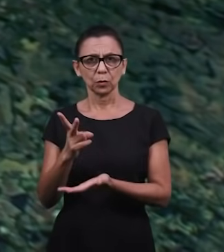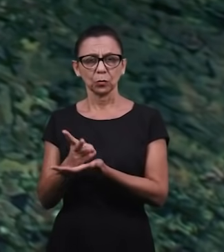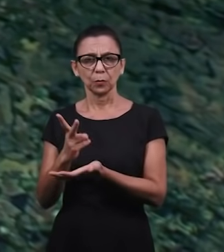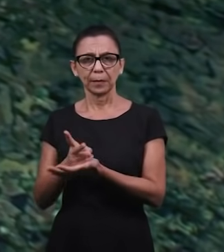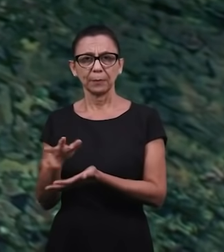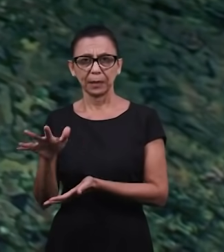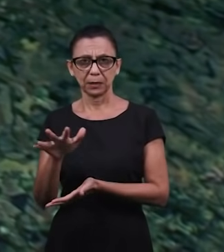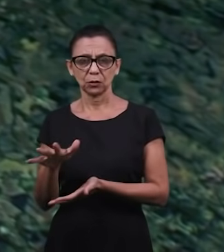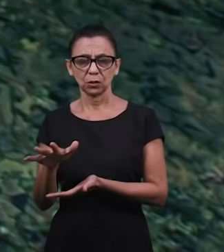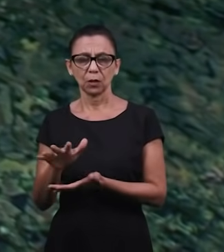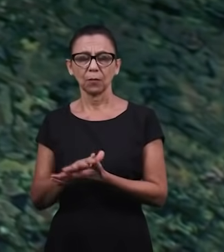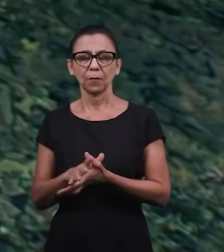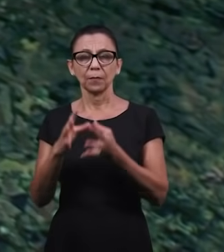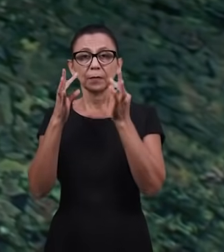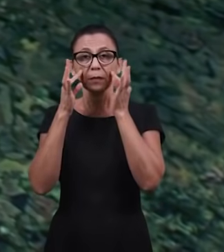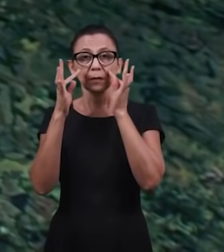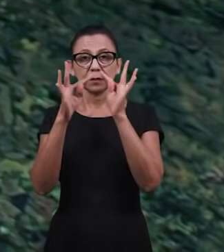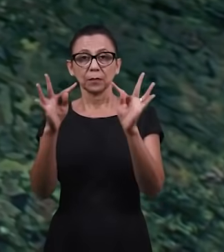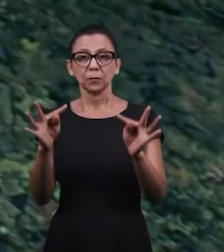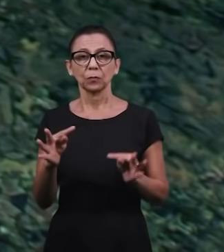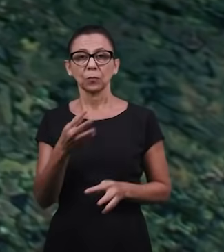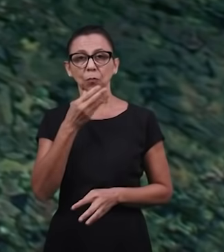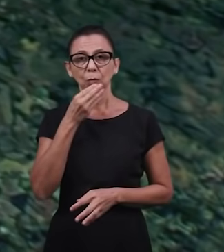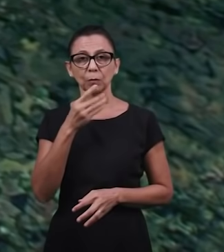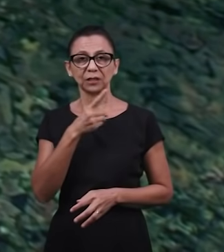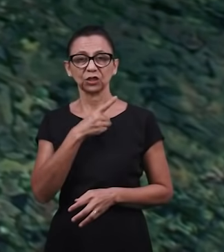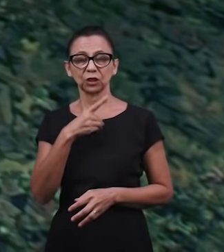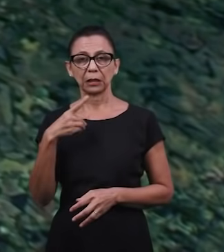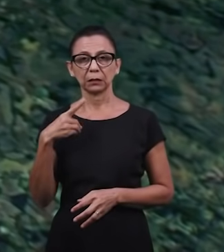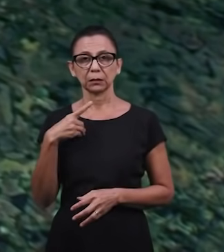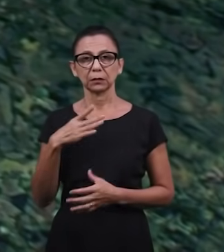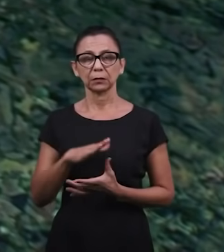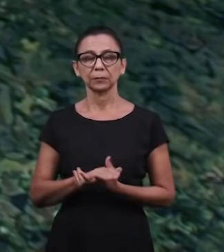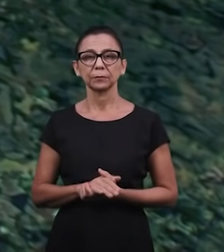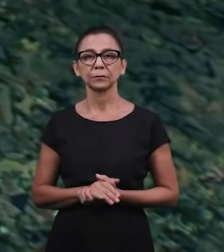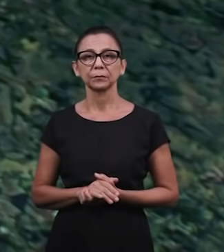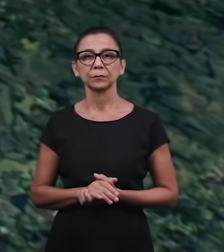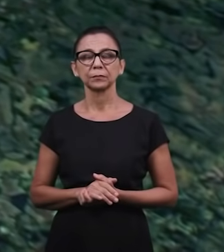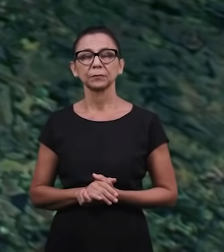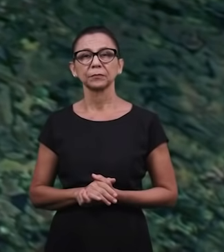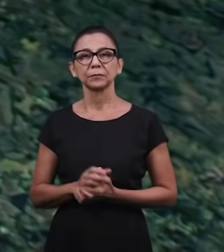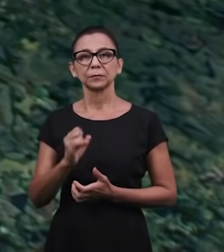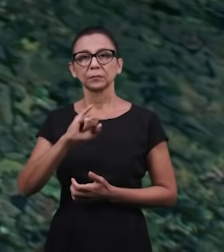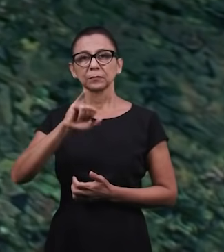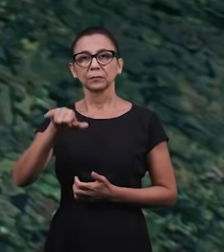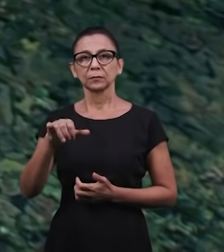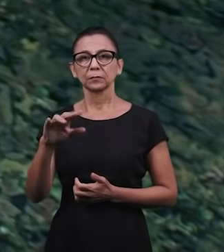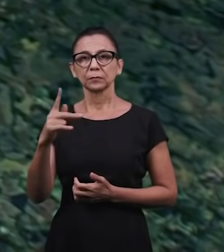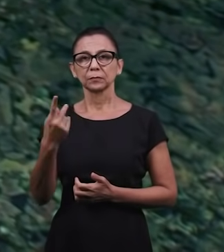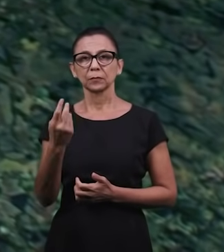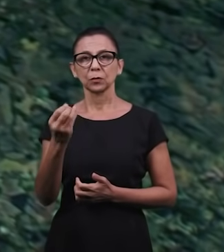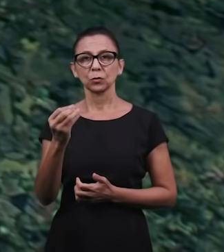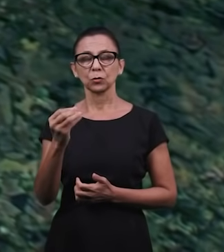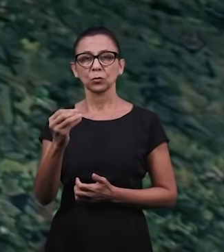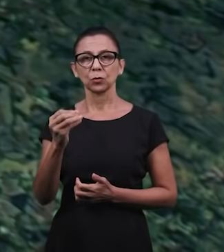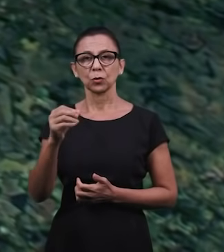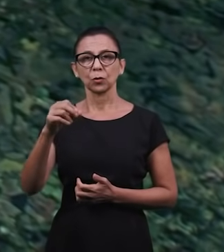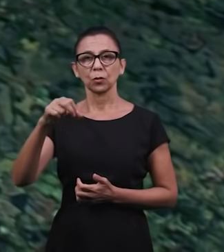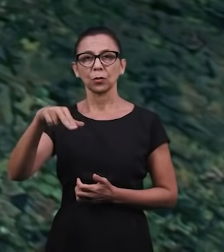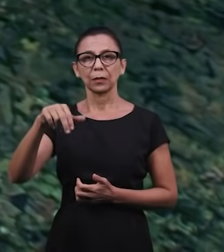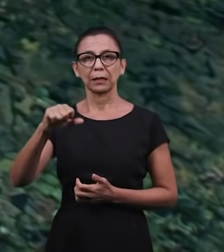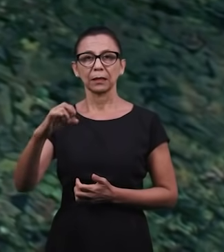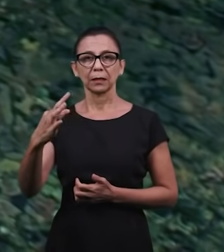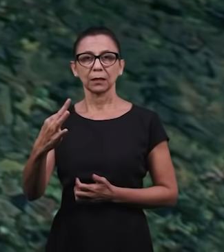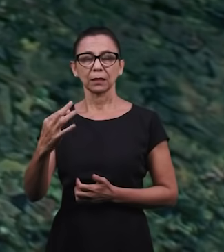Apucarana. Só que esse testemunho agora será dado por um diácono. Esse diácono é o nosso irmão Jonathan Godoy. O Jonathan, ele vai